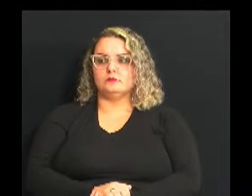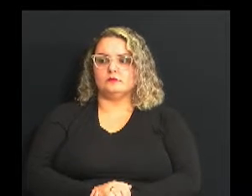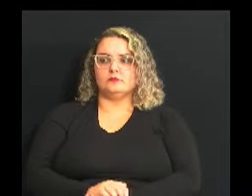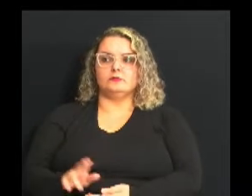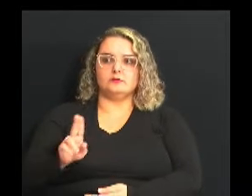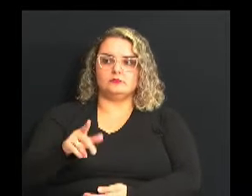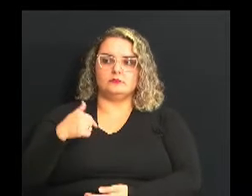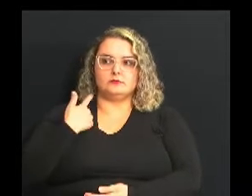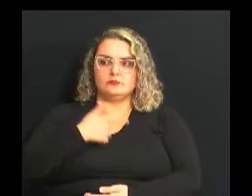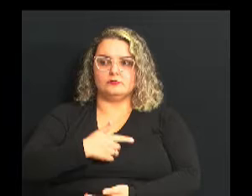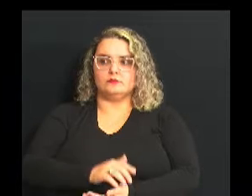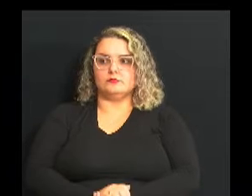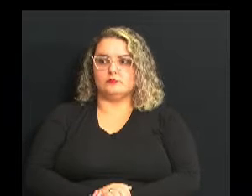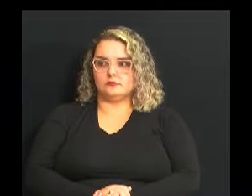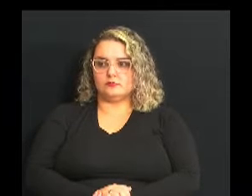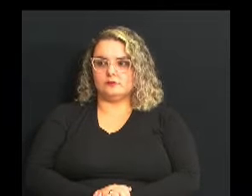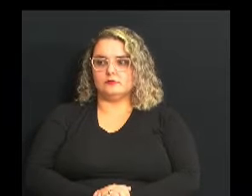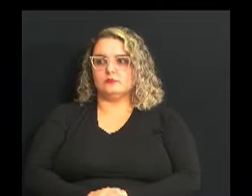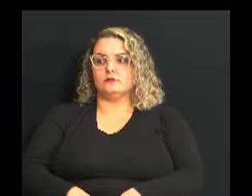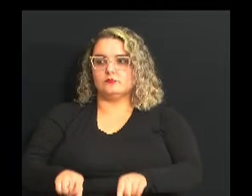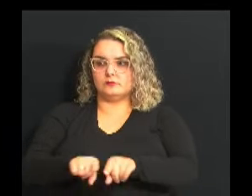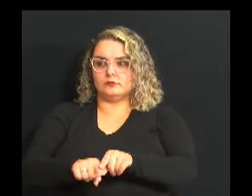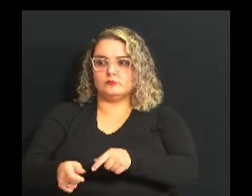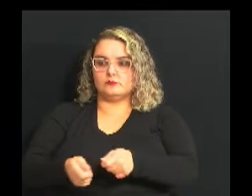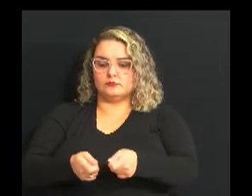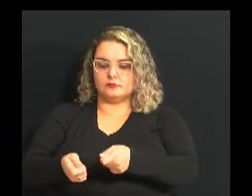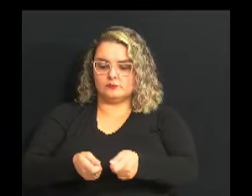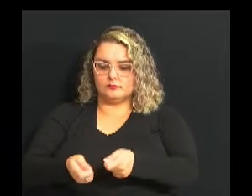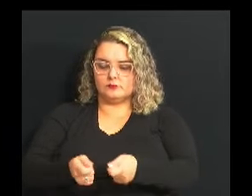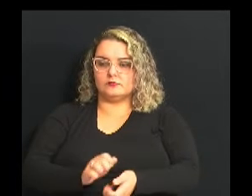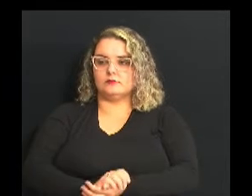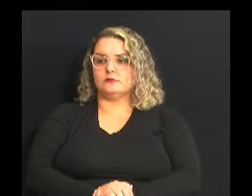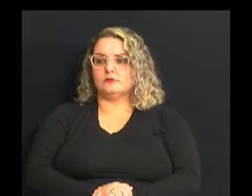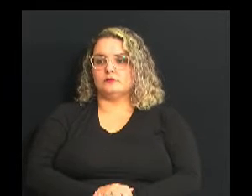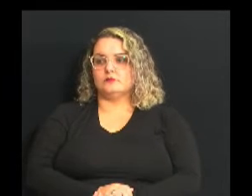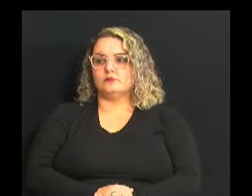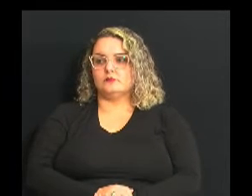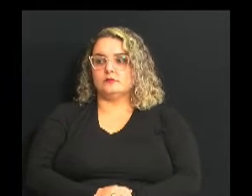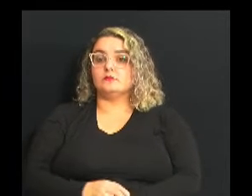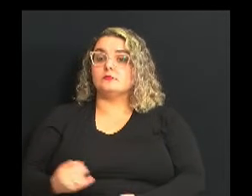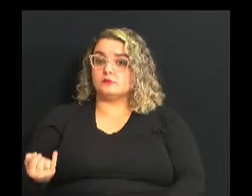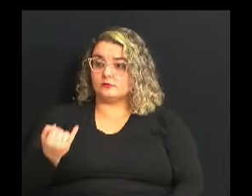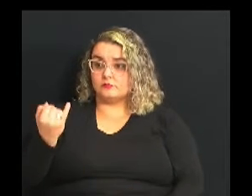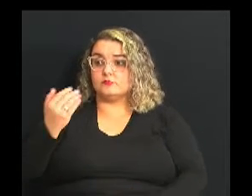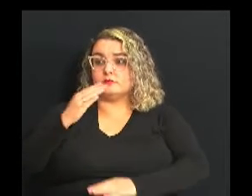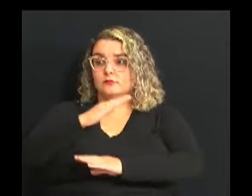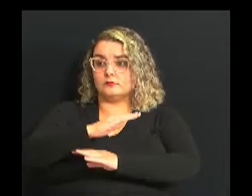né? Também gera uma economia bem significante para a Câmara.